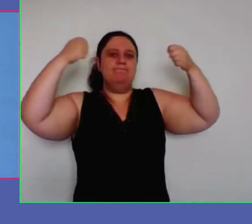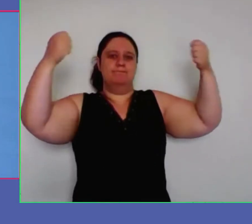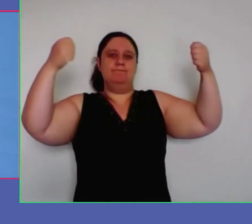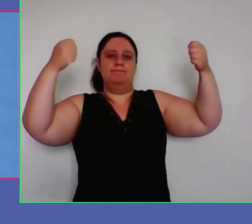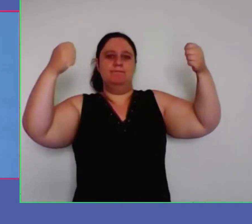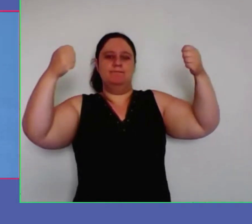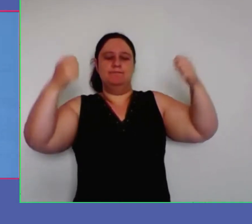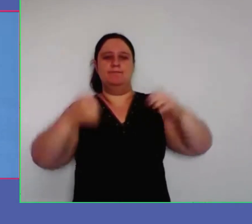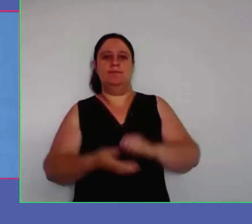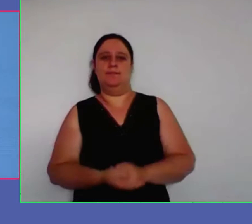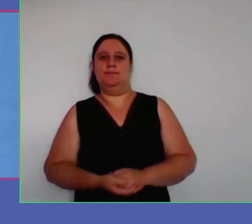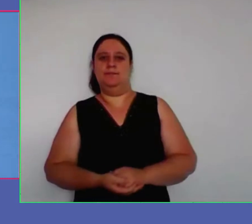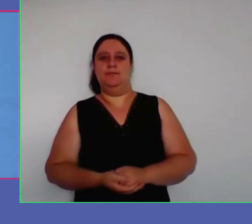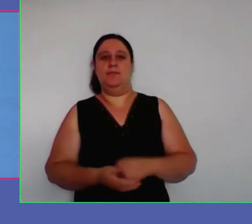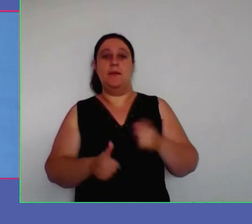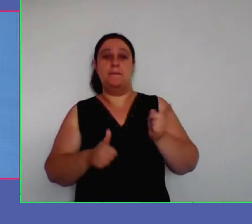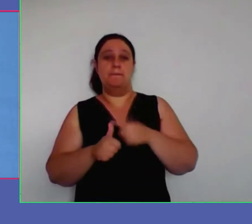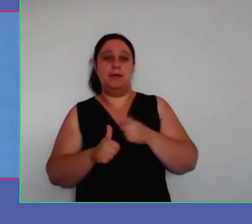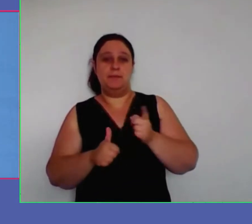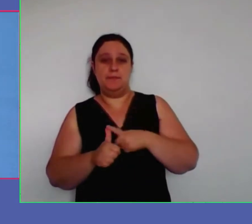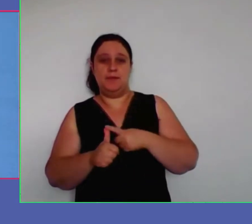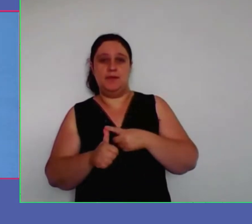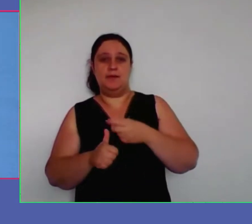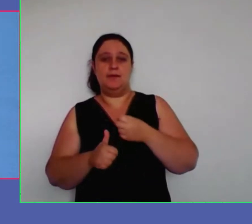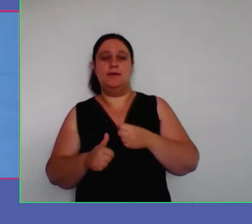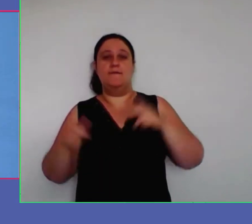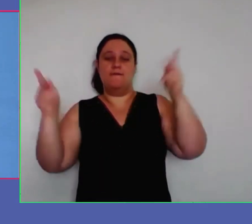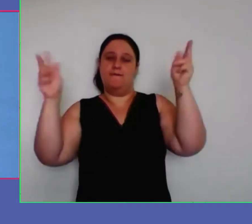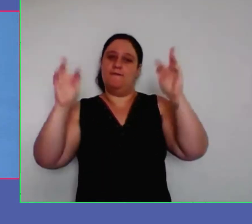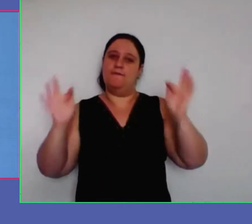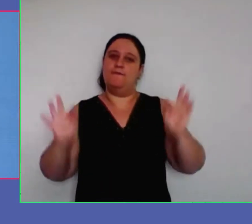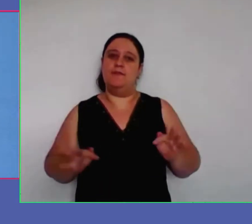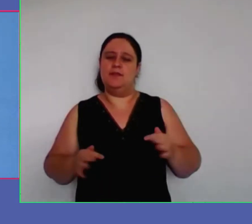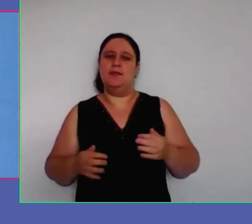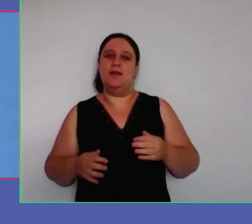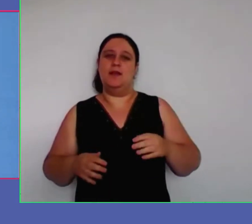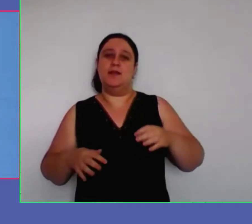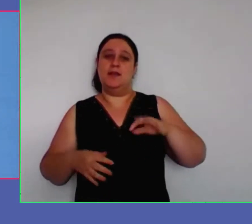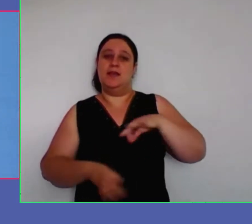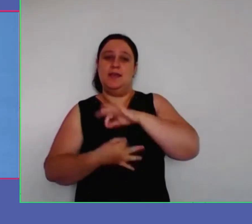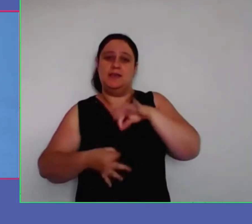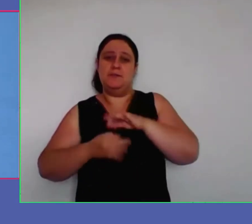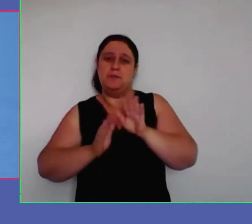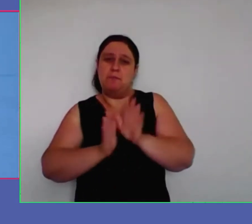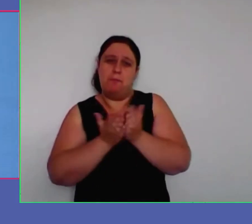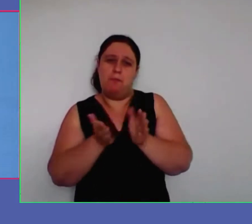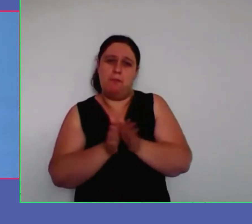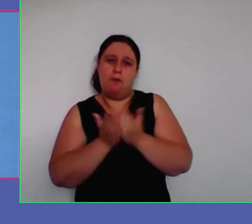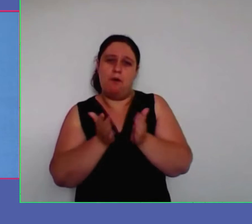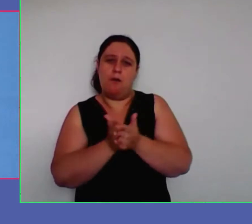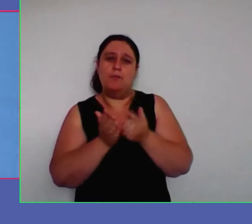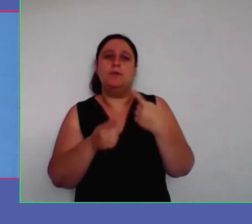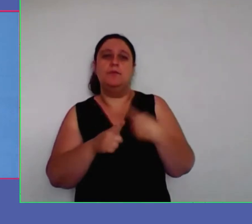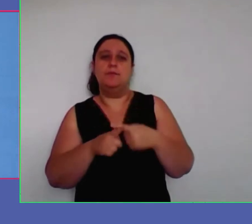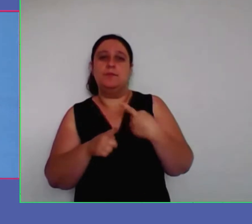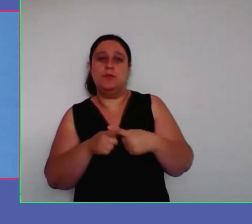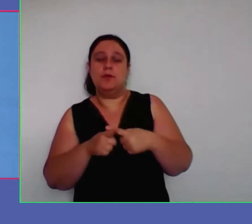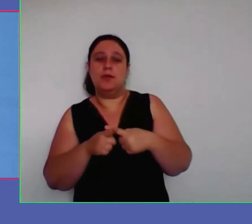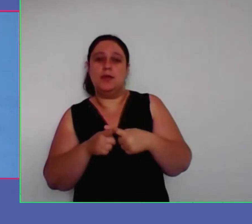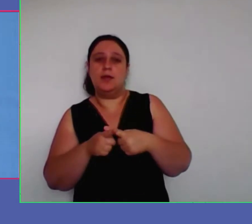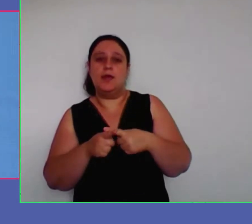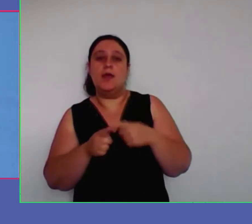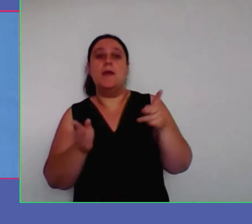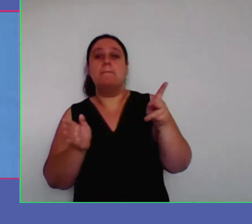primeira bem-aventurança, os pobres em espírito, porque deles é o reino dos céus. Então, o